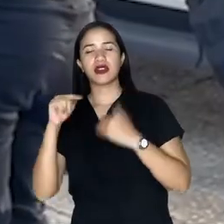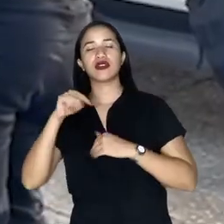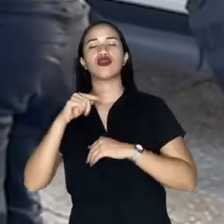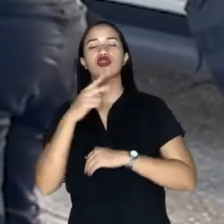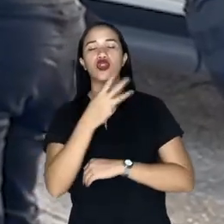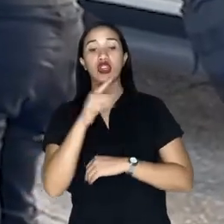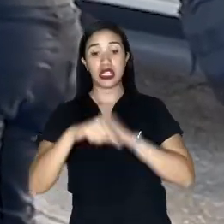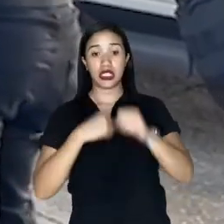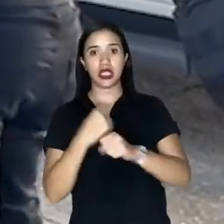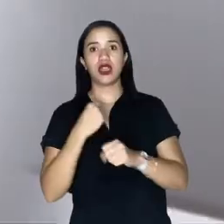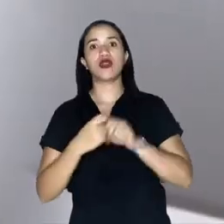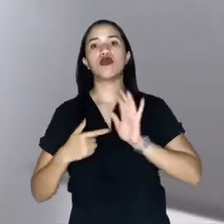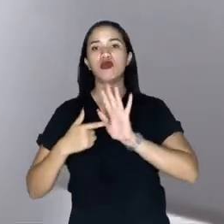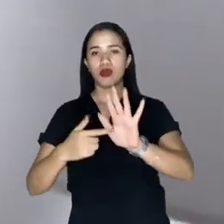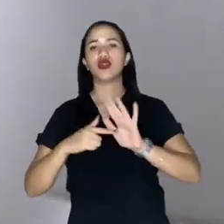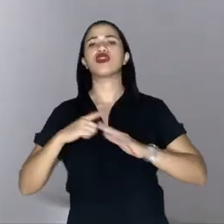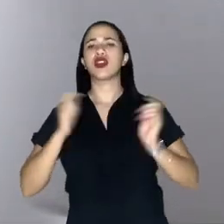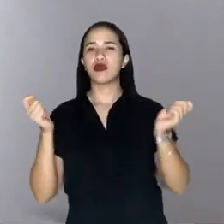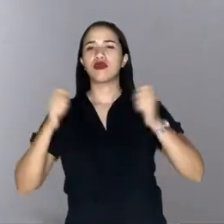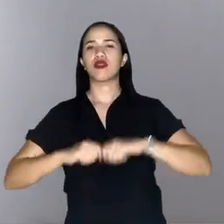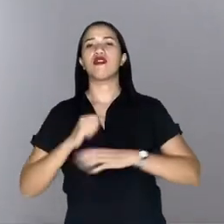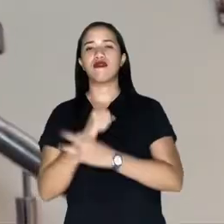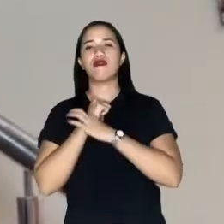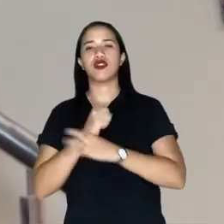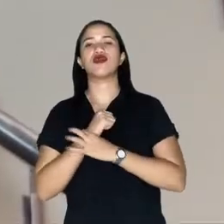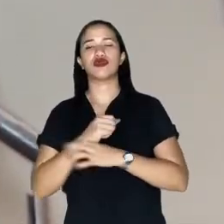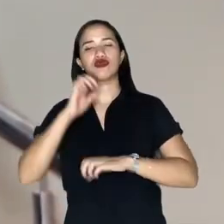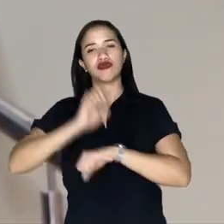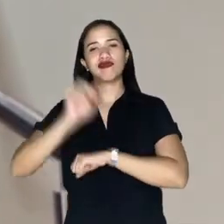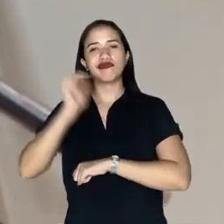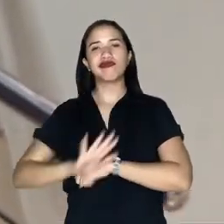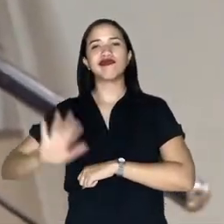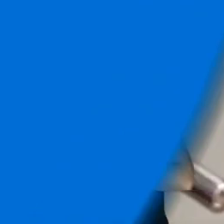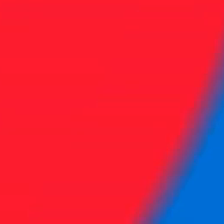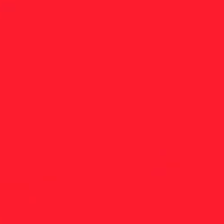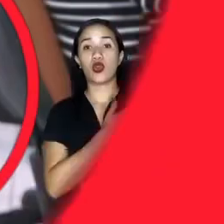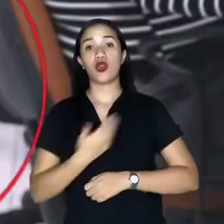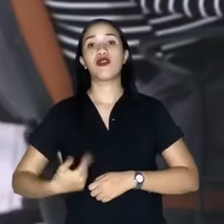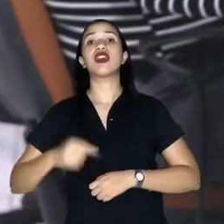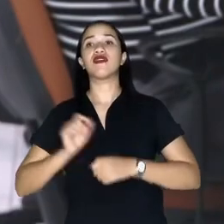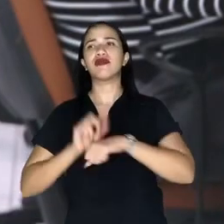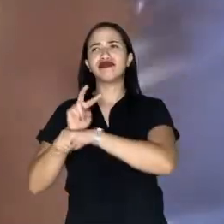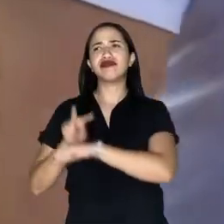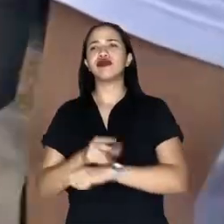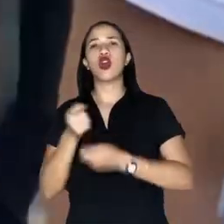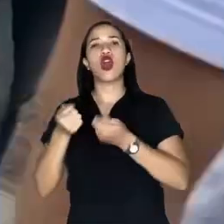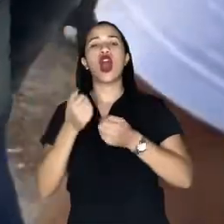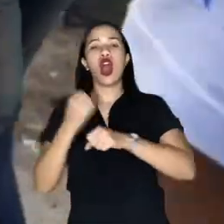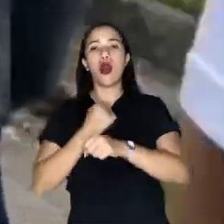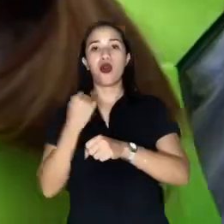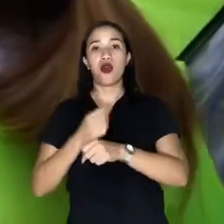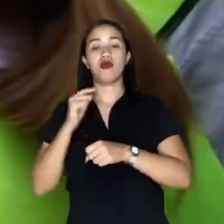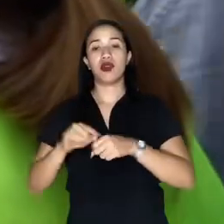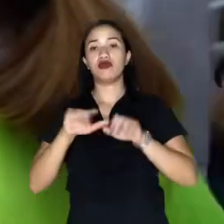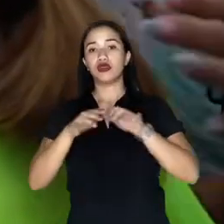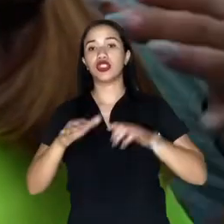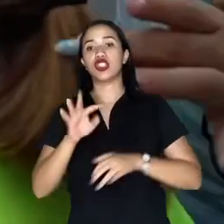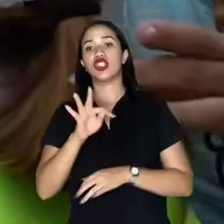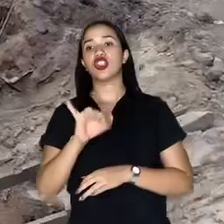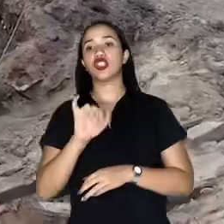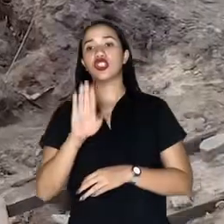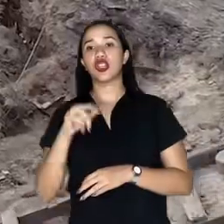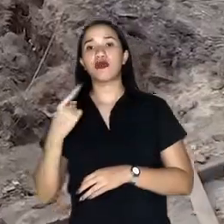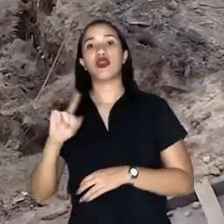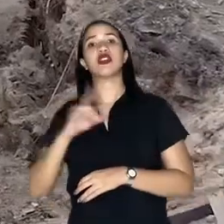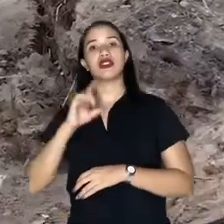Violência 2024 demonstram a eficiência das forças de segurança do Estado. O governo faz vistoria às obras do Canal da Timbó em Belém,